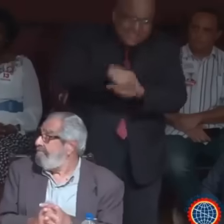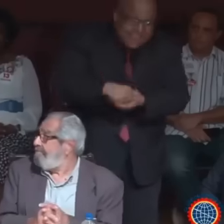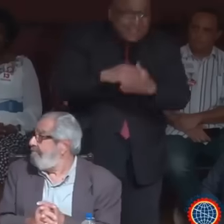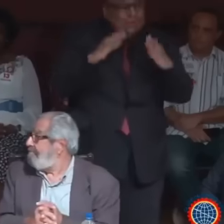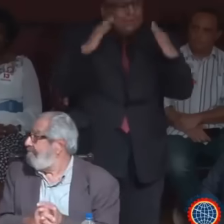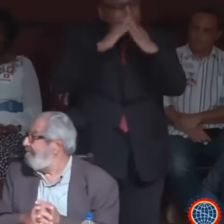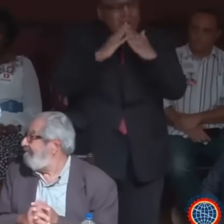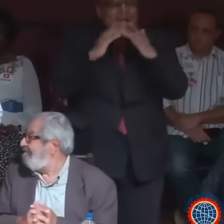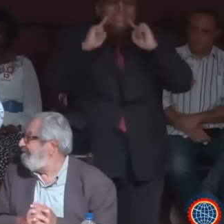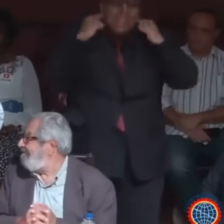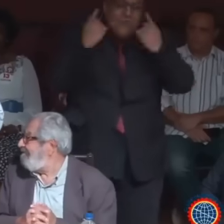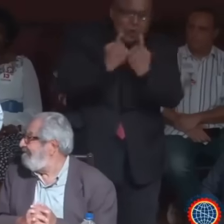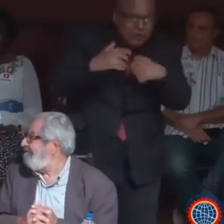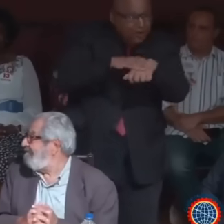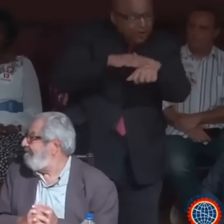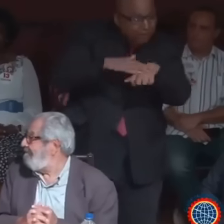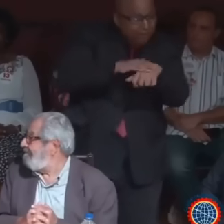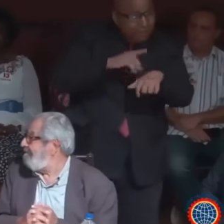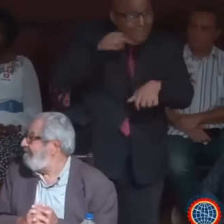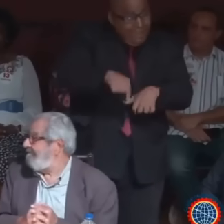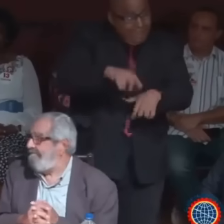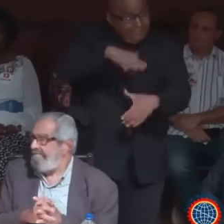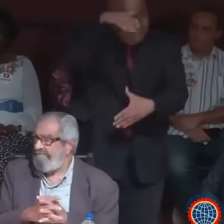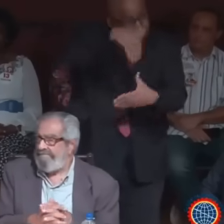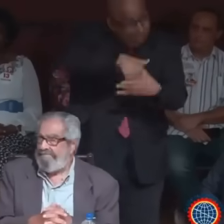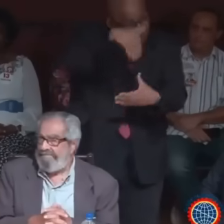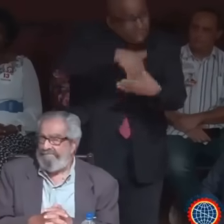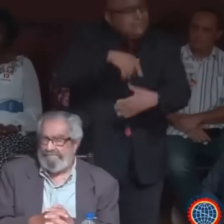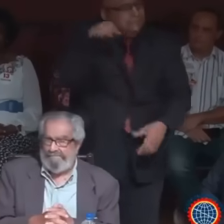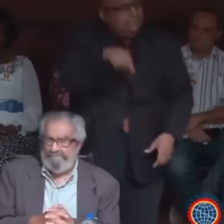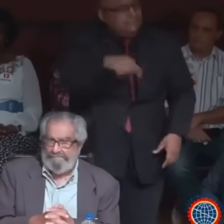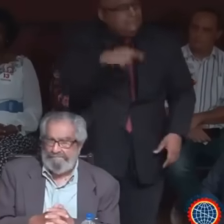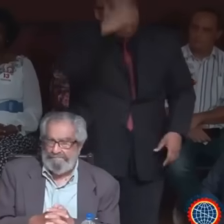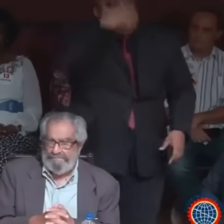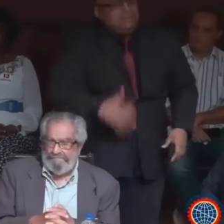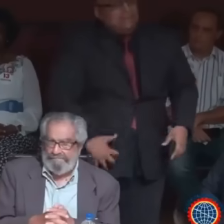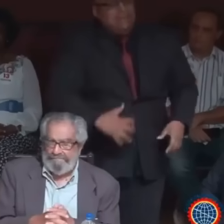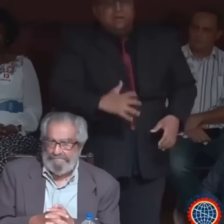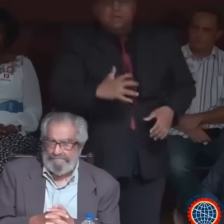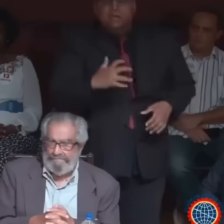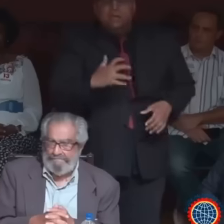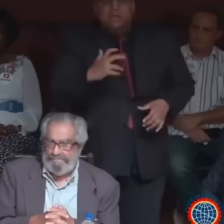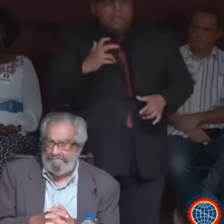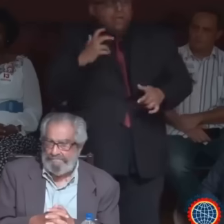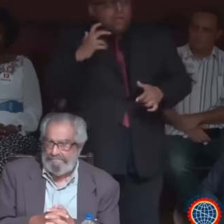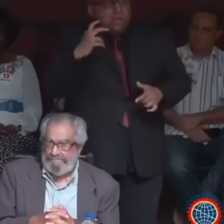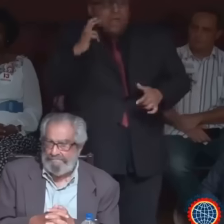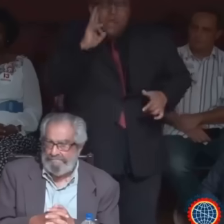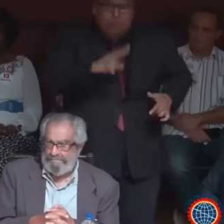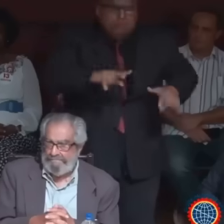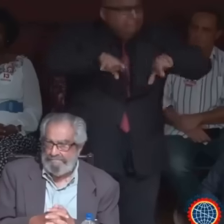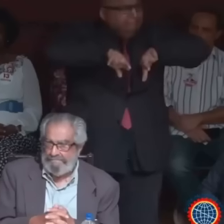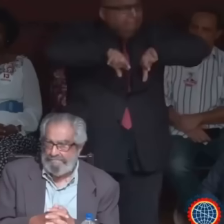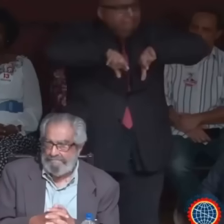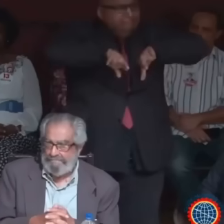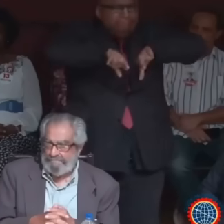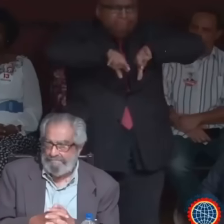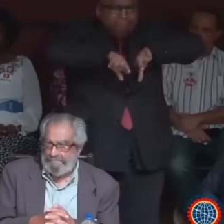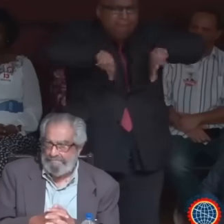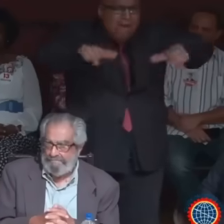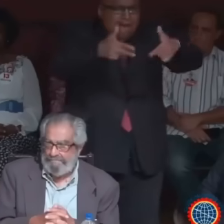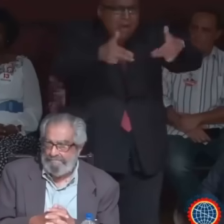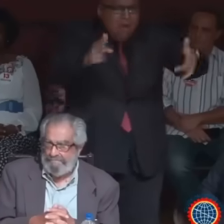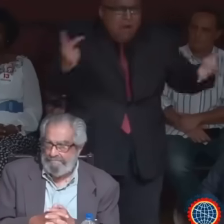muita coisa em jogo. E talvez essa eleição, mais do que todas as demais. Eu nunca vi tanta coisa em jogo no